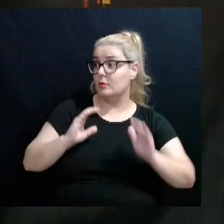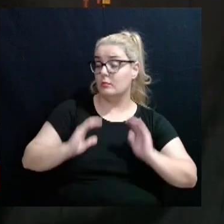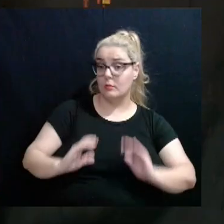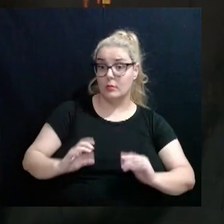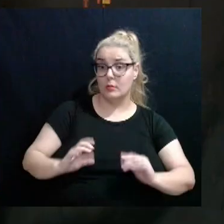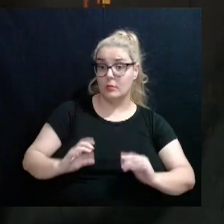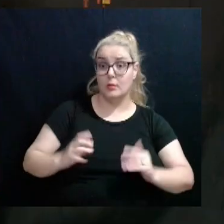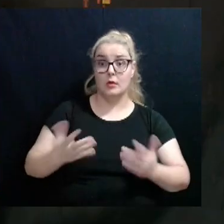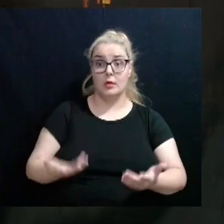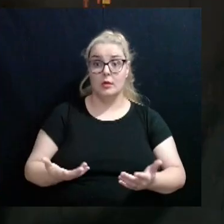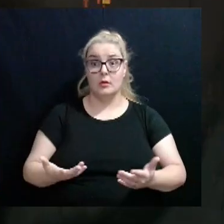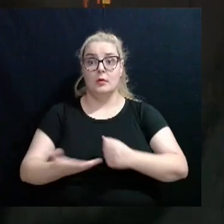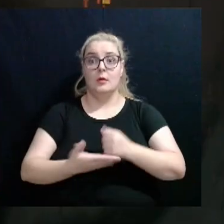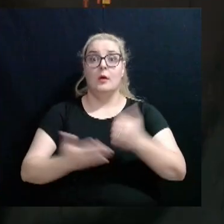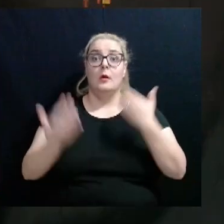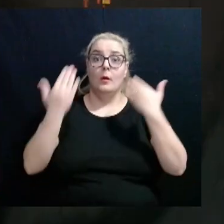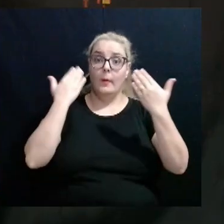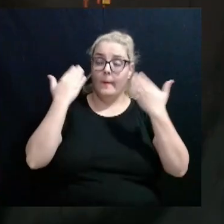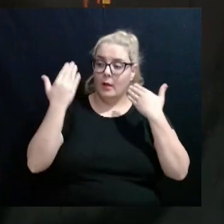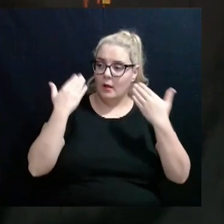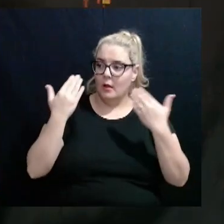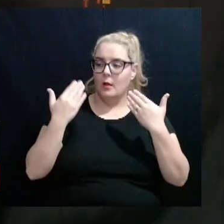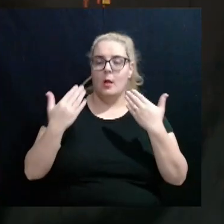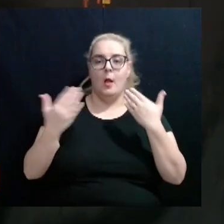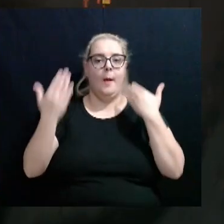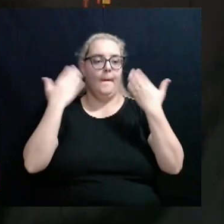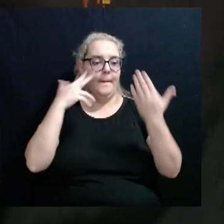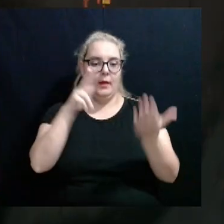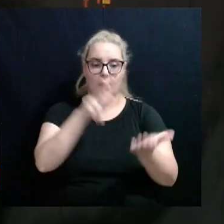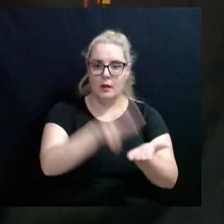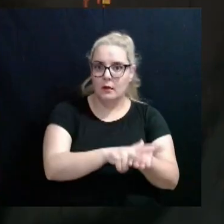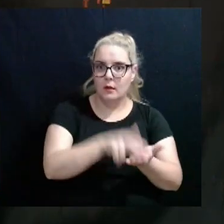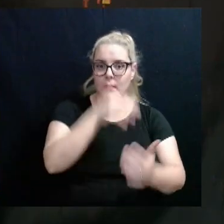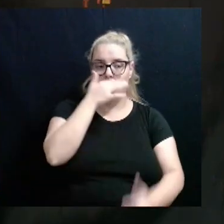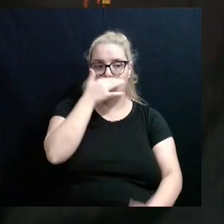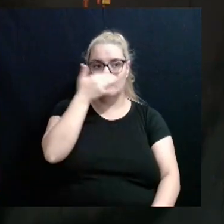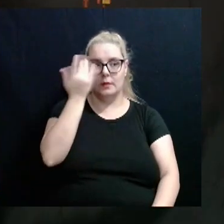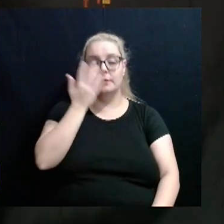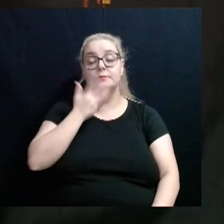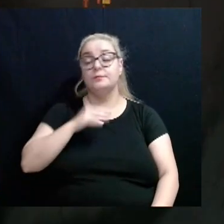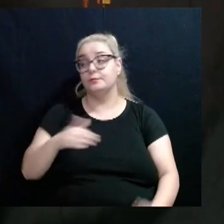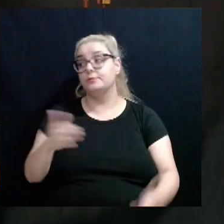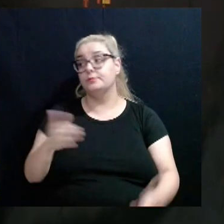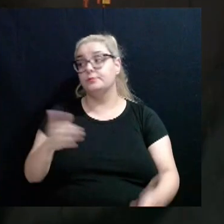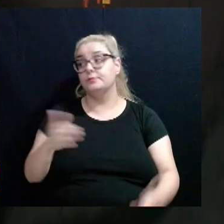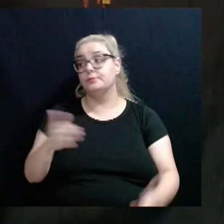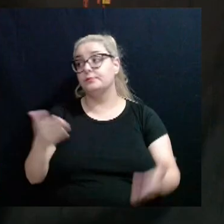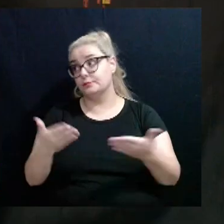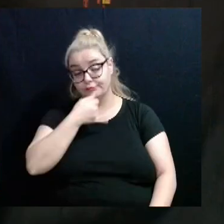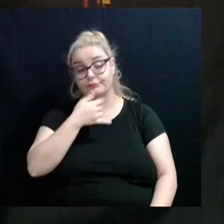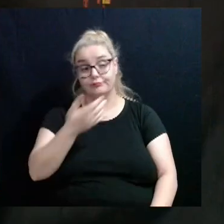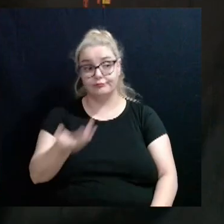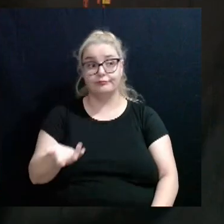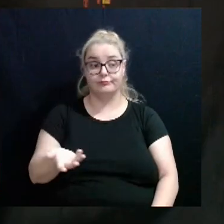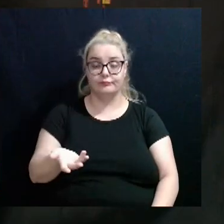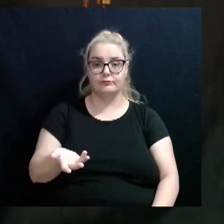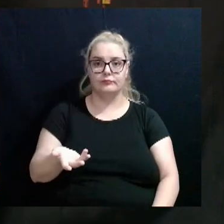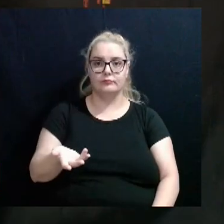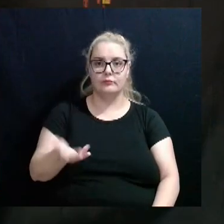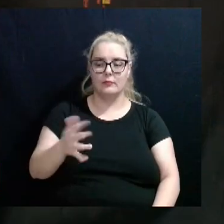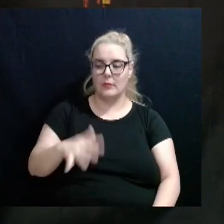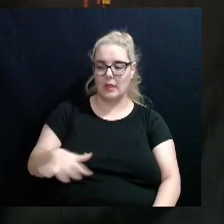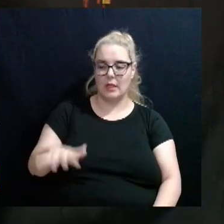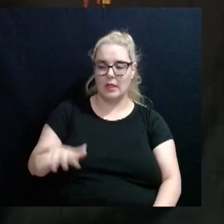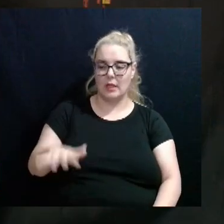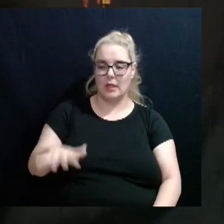pela psicologia, pela psicoterapia, e as crianças de hoje, infelizmente, elas estão em um mundo tecnológico, estão